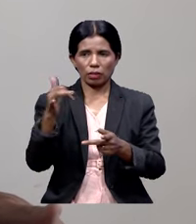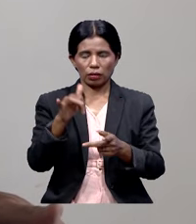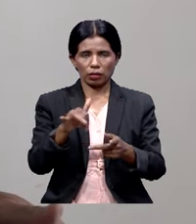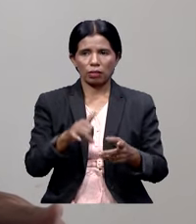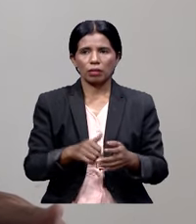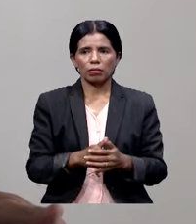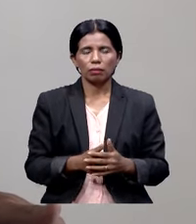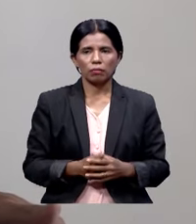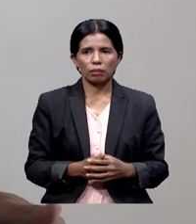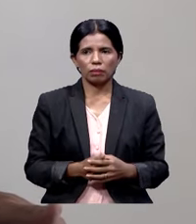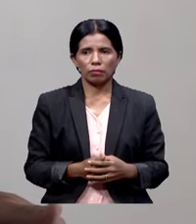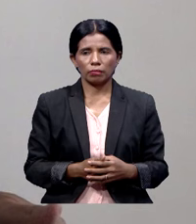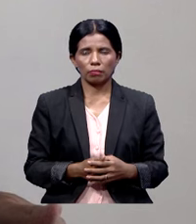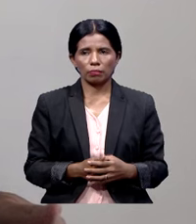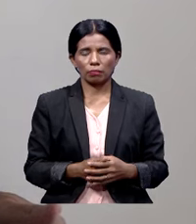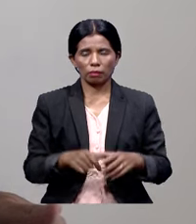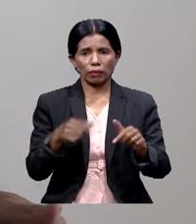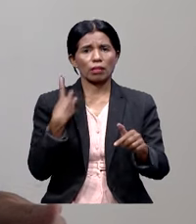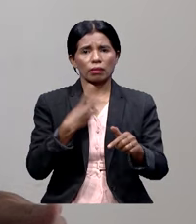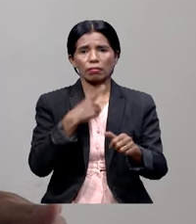habitação, quer dizer, é neta de